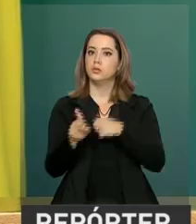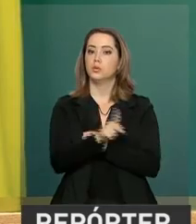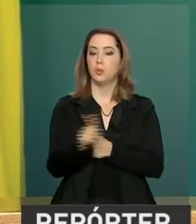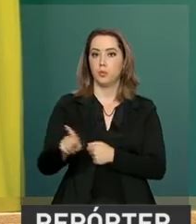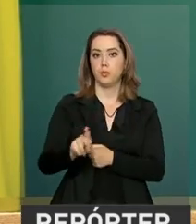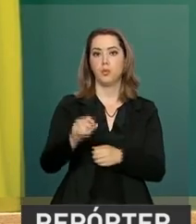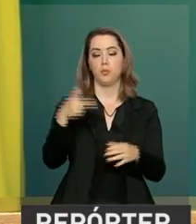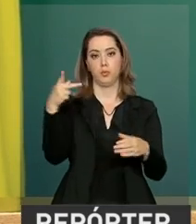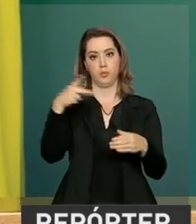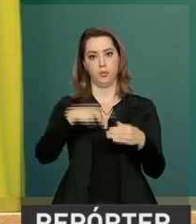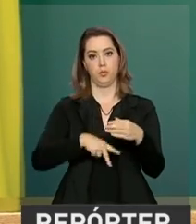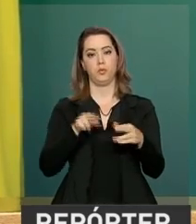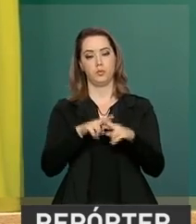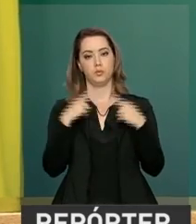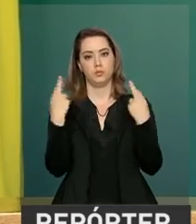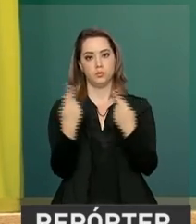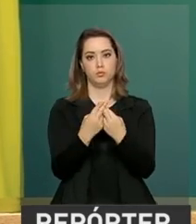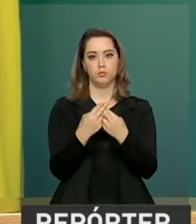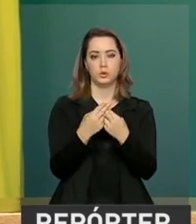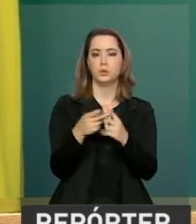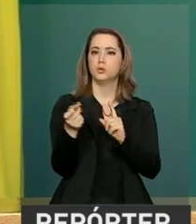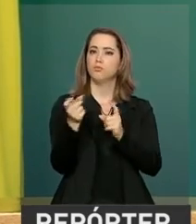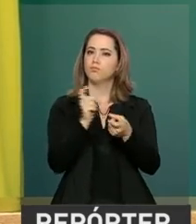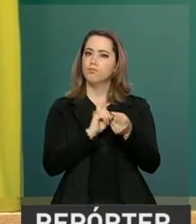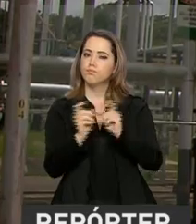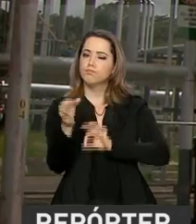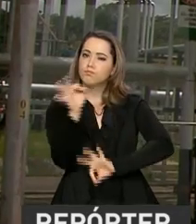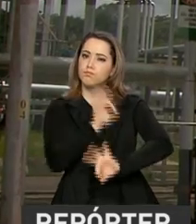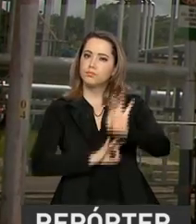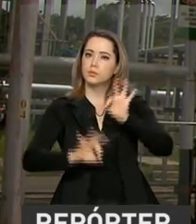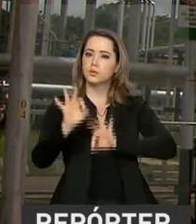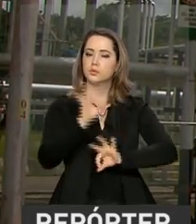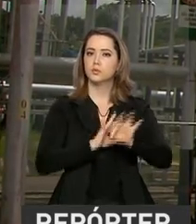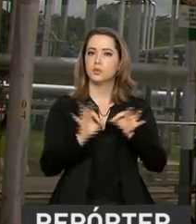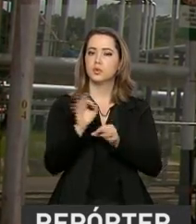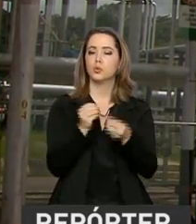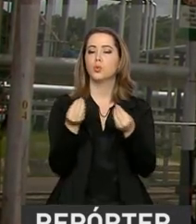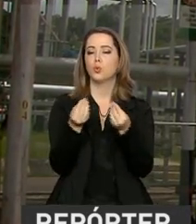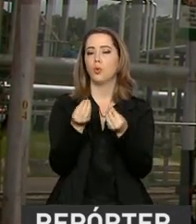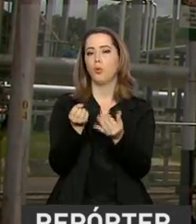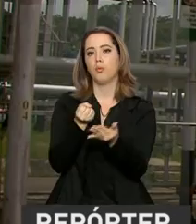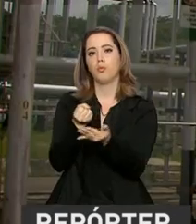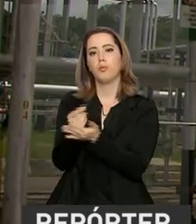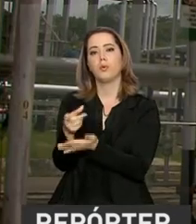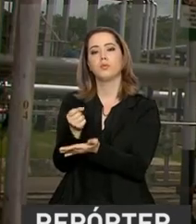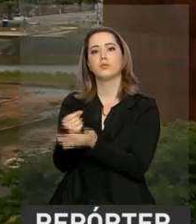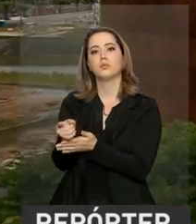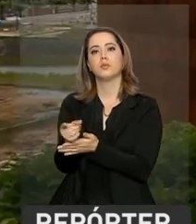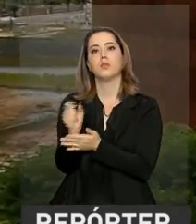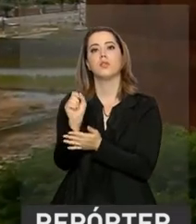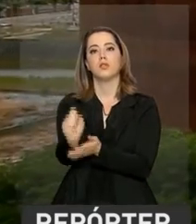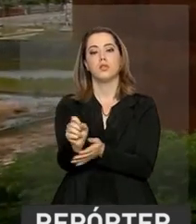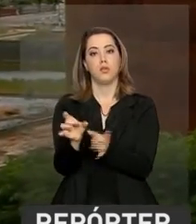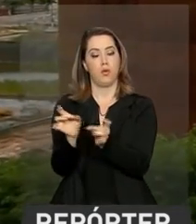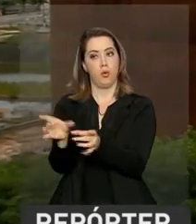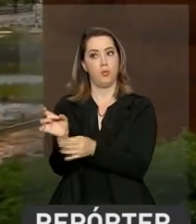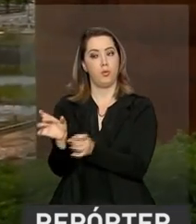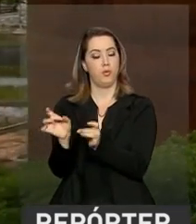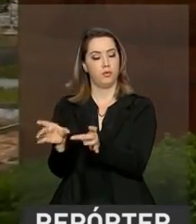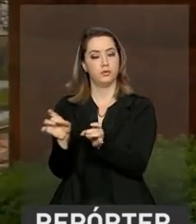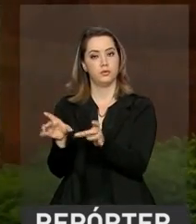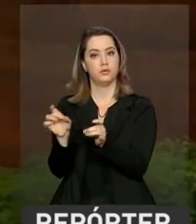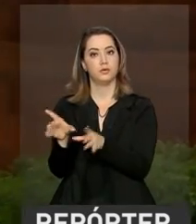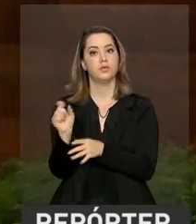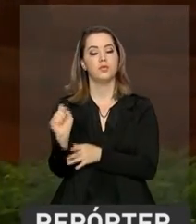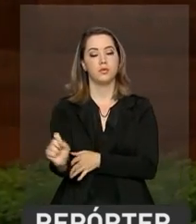foram discutidos os detalhes da operação de venda de parte da BR Distribuidora, empresa controlada pela Petrobras